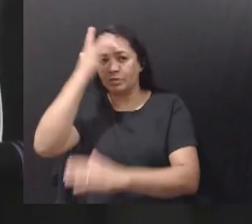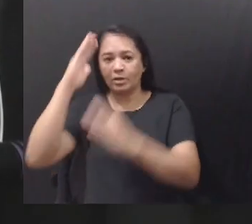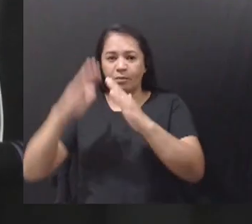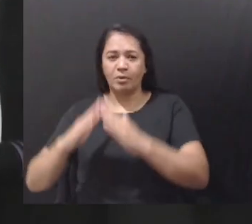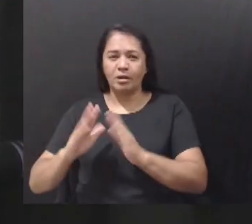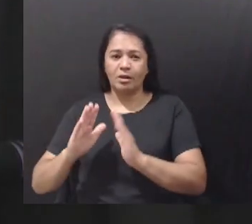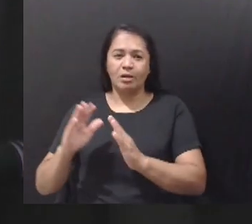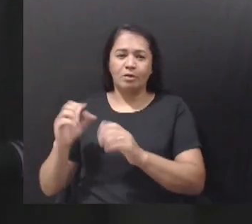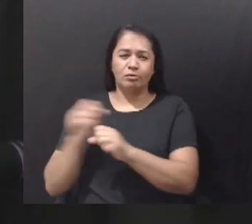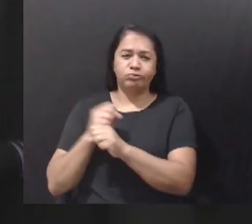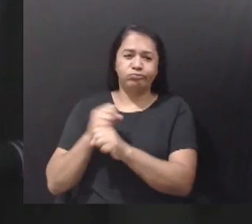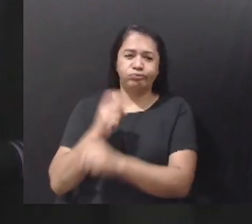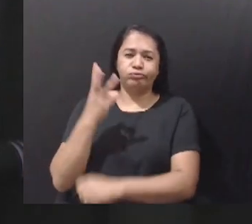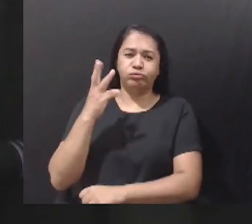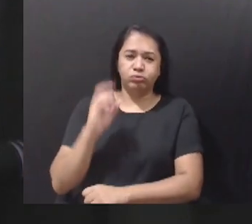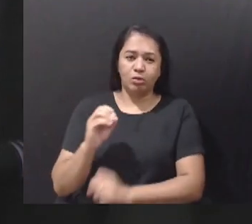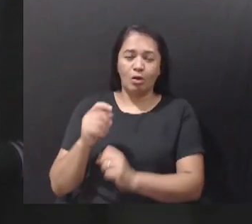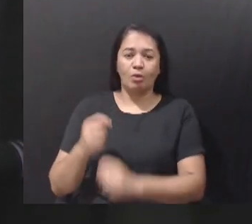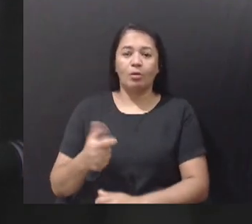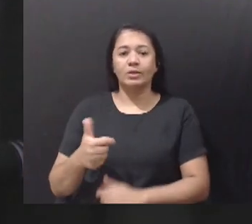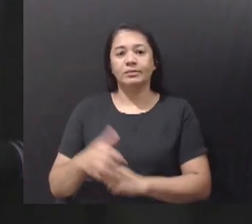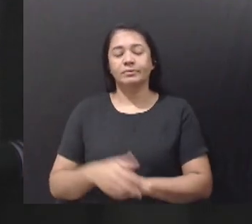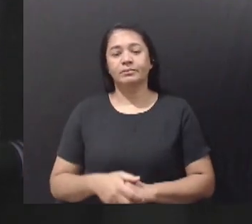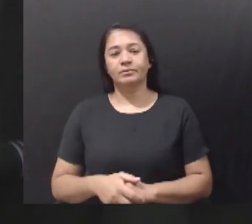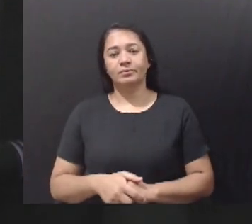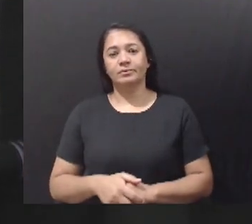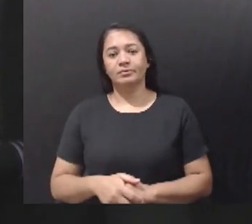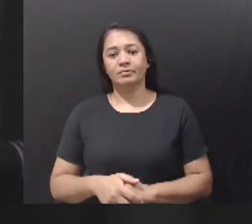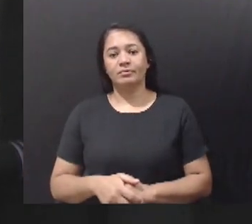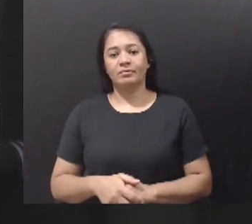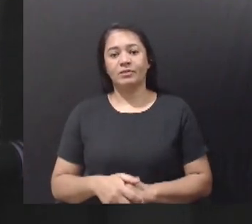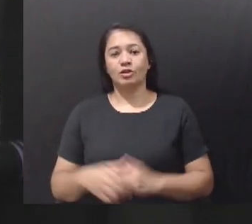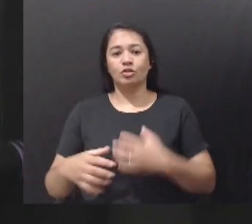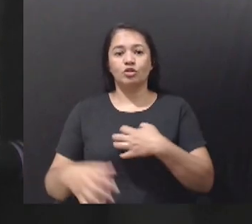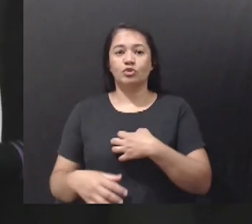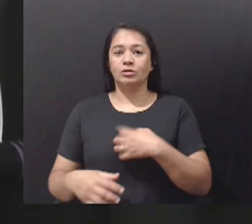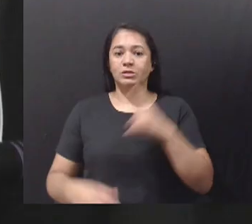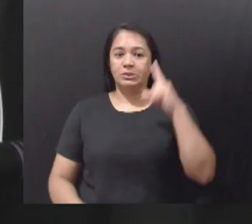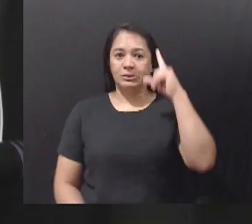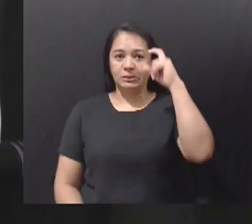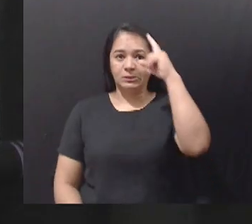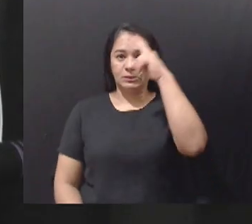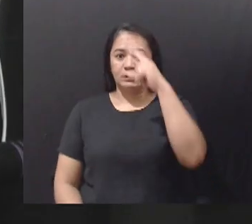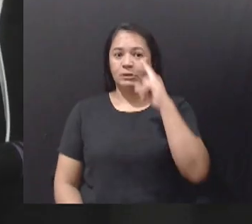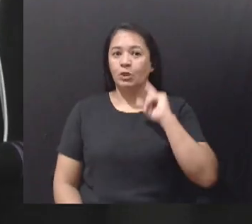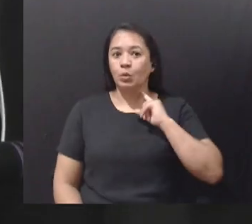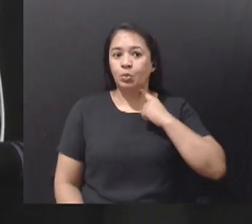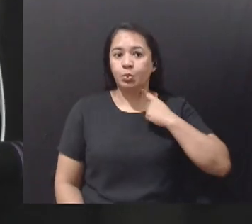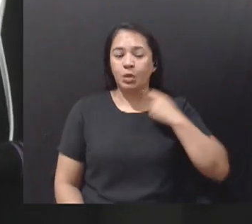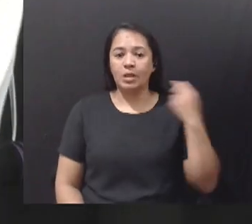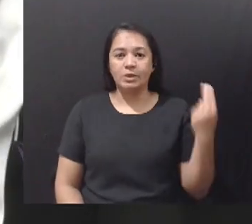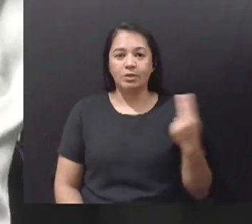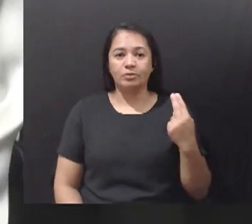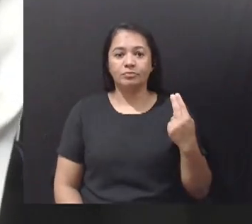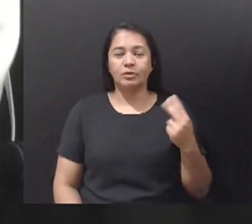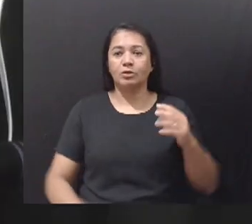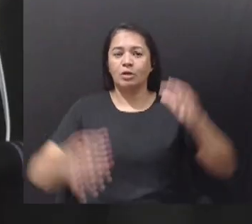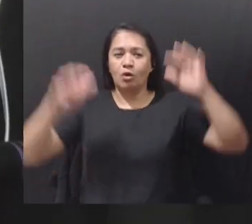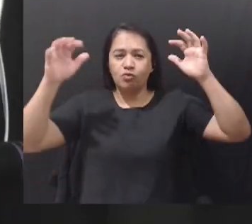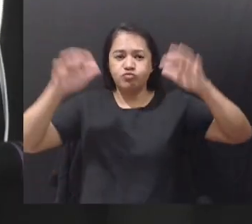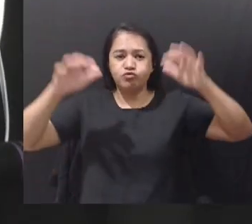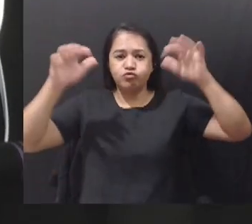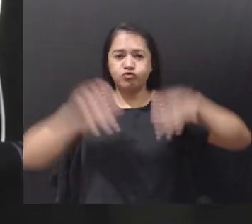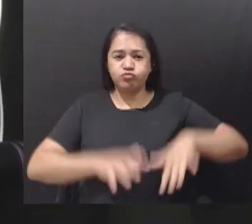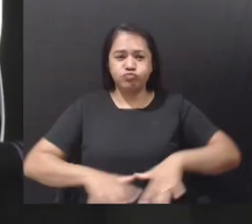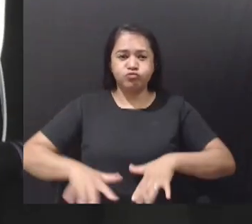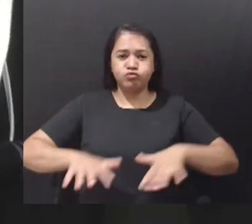quase 4, Sim. e que moram de forma complicada, insalubre. Quando tem enchente, chove muito, como tem em Campinas, como tem em